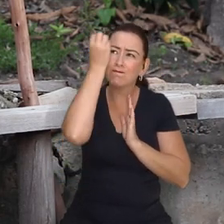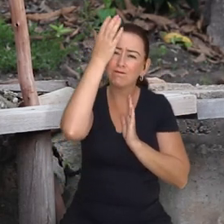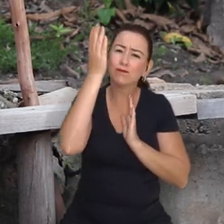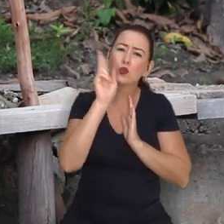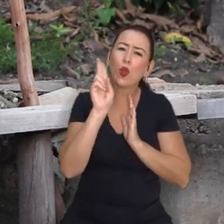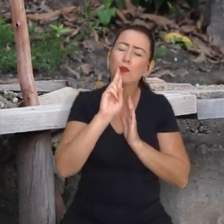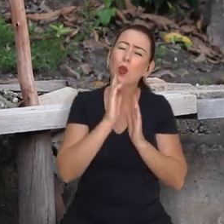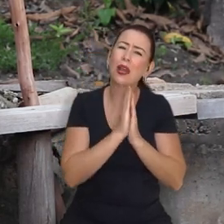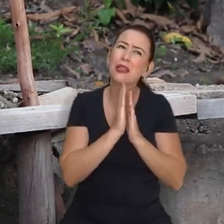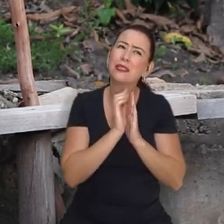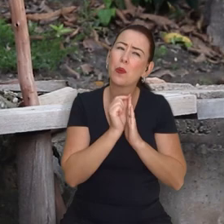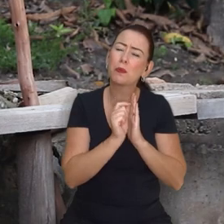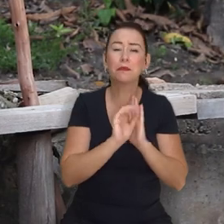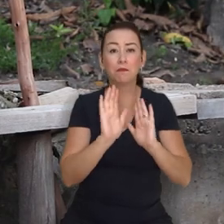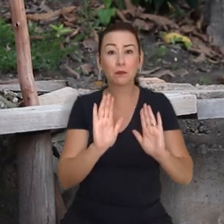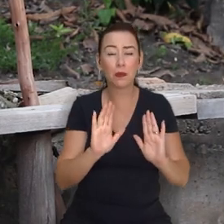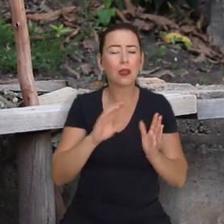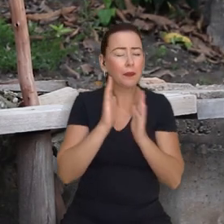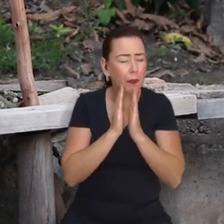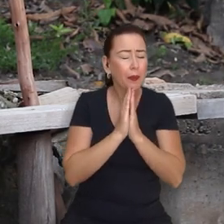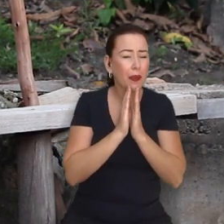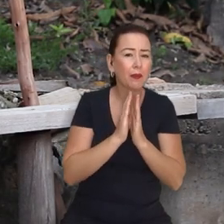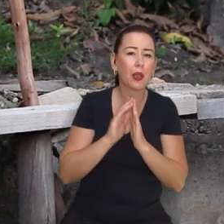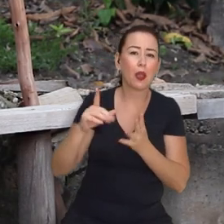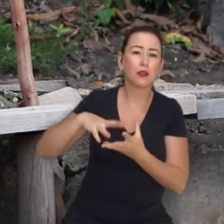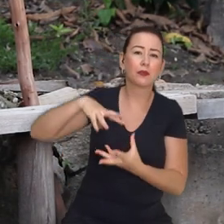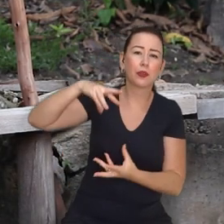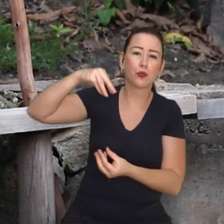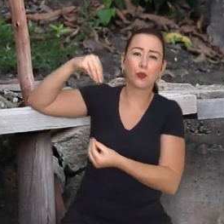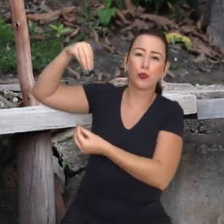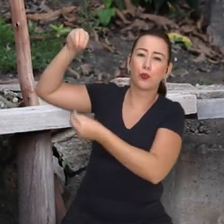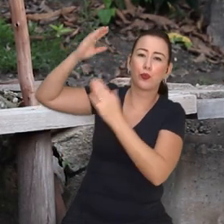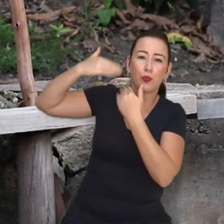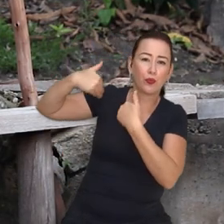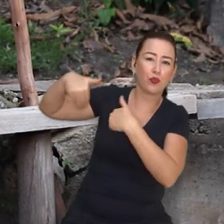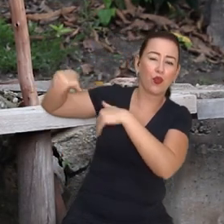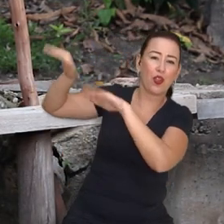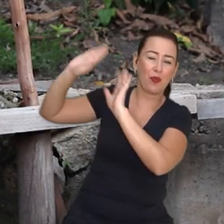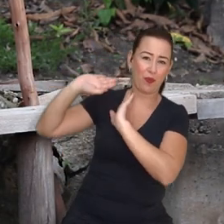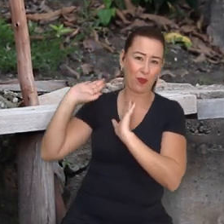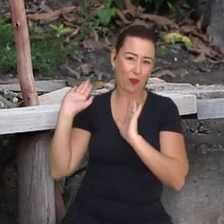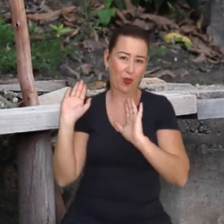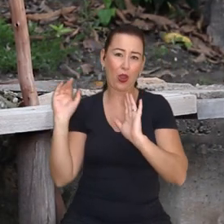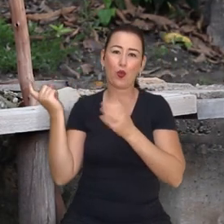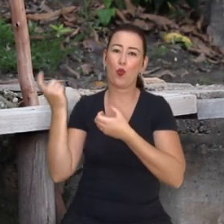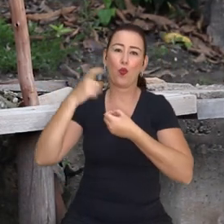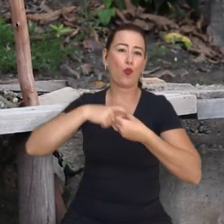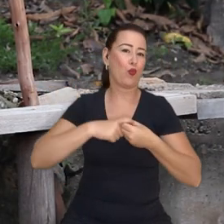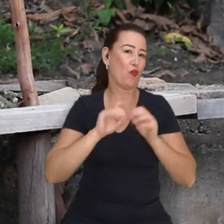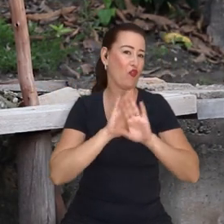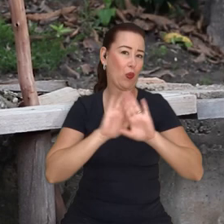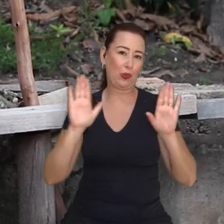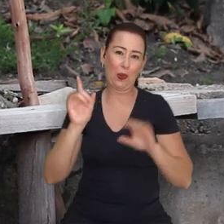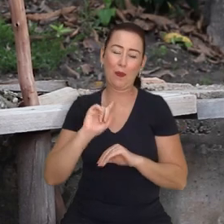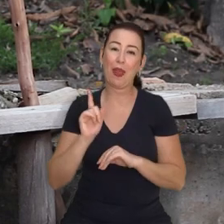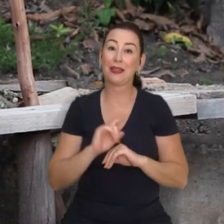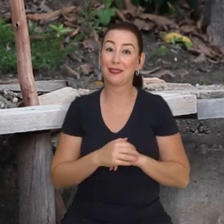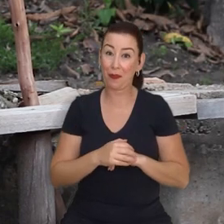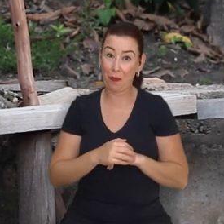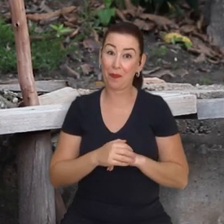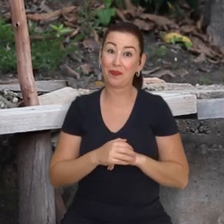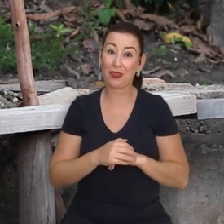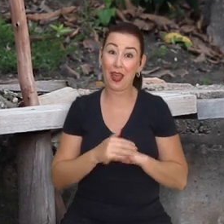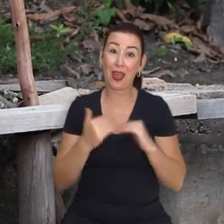dela. Aí que ele afastou da fazenda, não fazia movimento mais